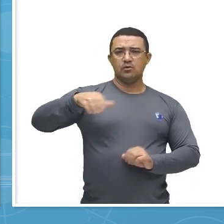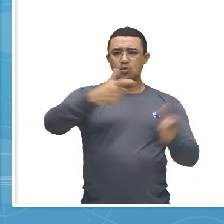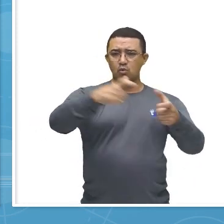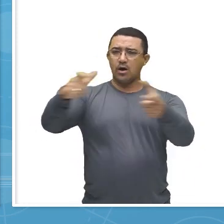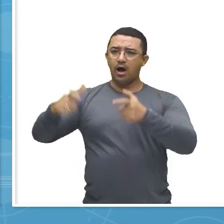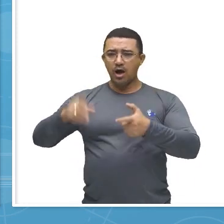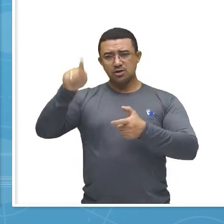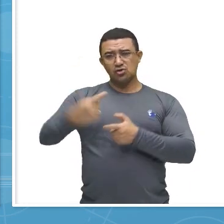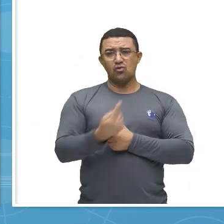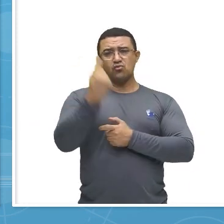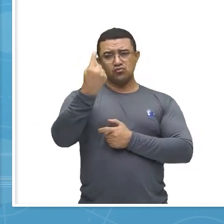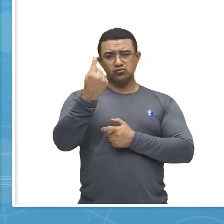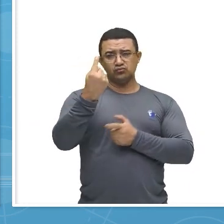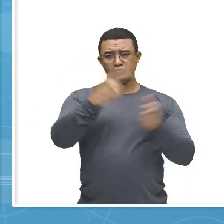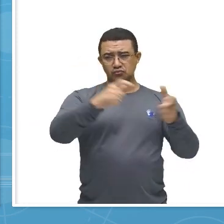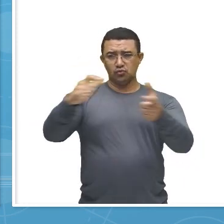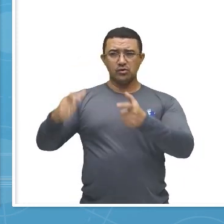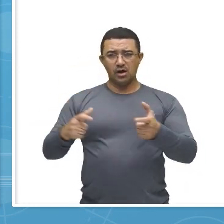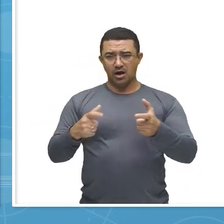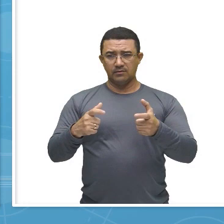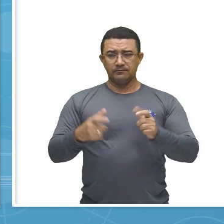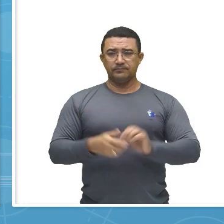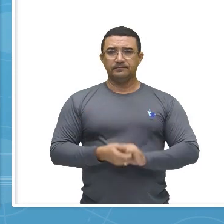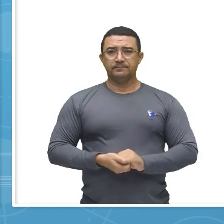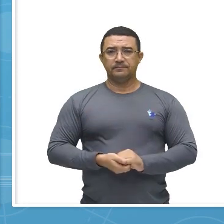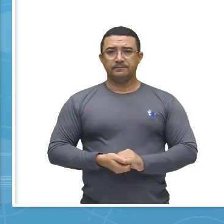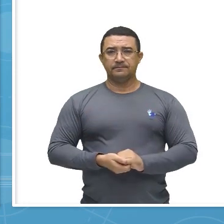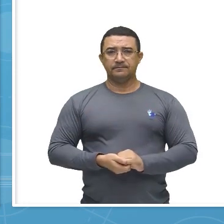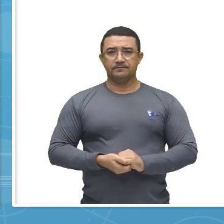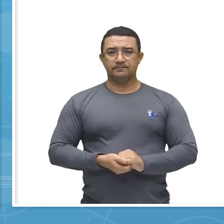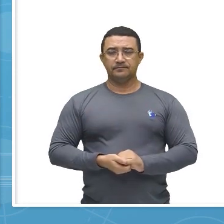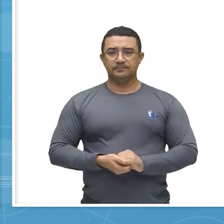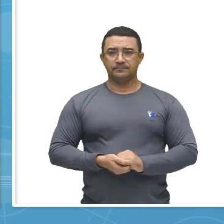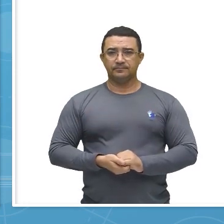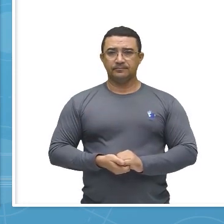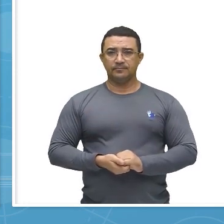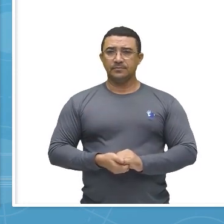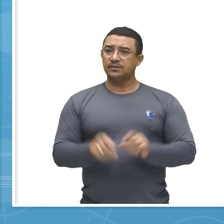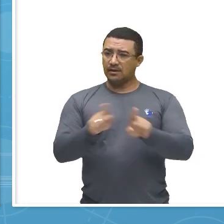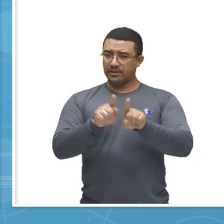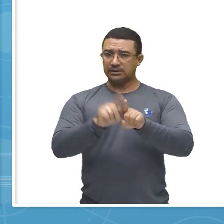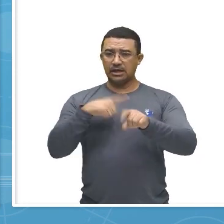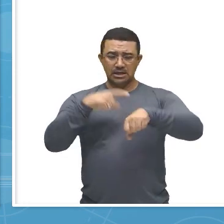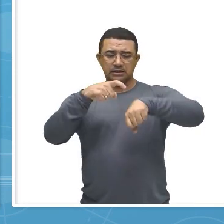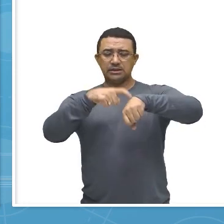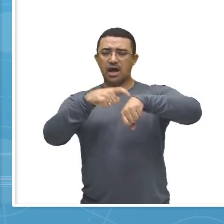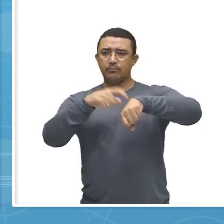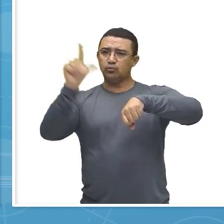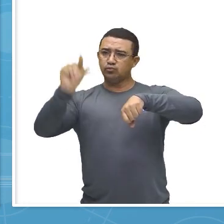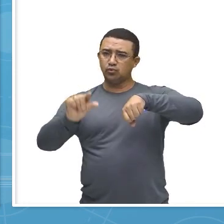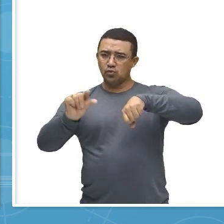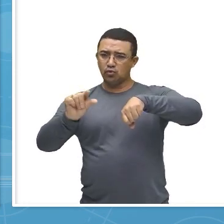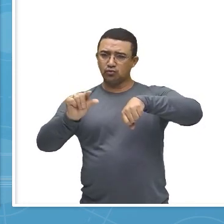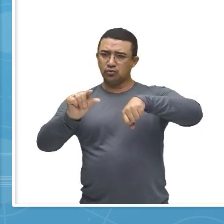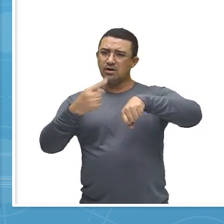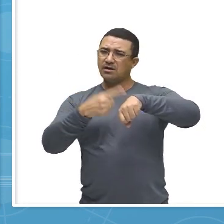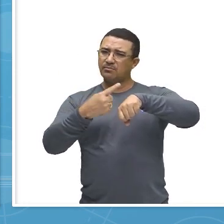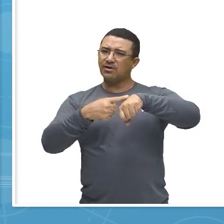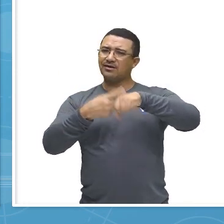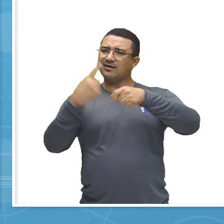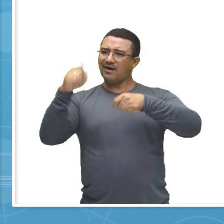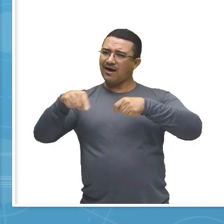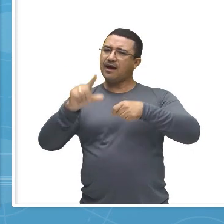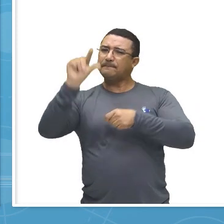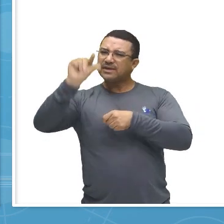ambiente somente, não tem mais de um ambiente que se passa essa história. Muito bem. E tempo também reduzido devido à